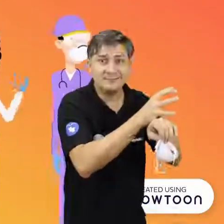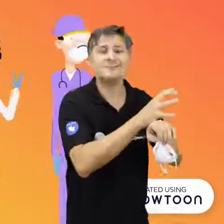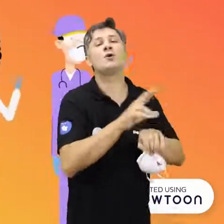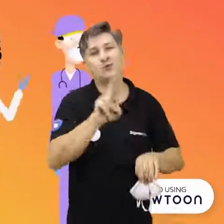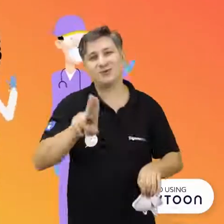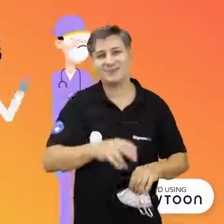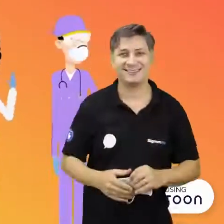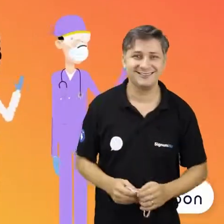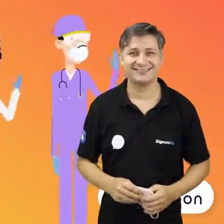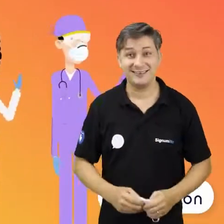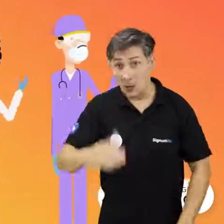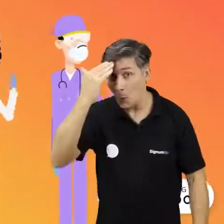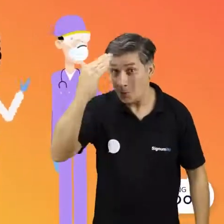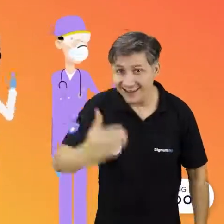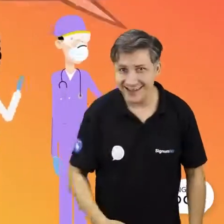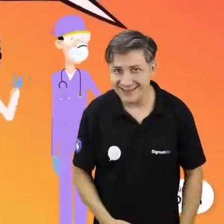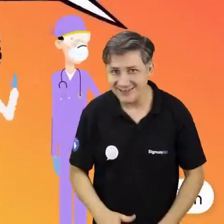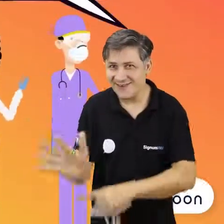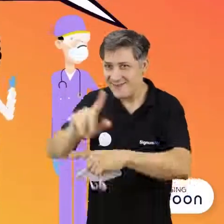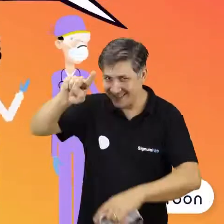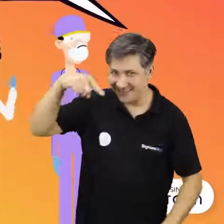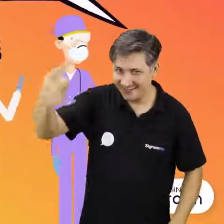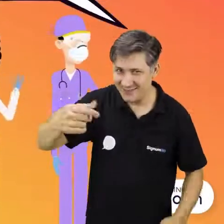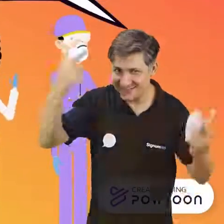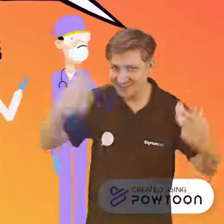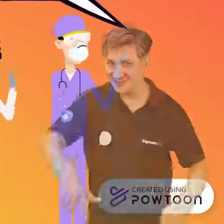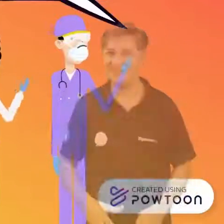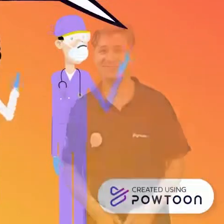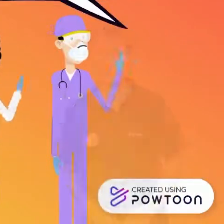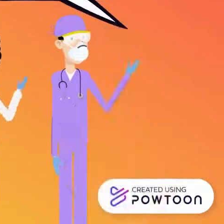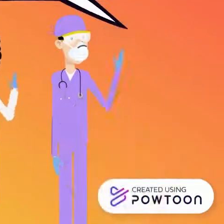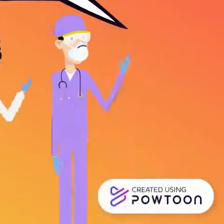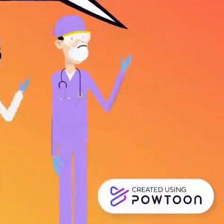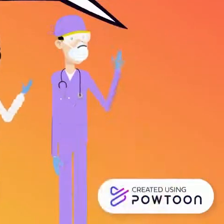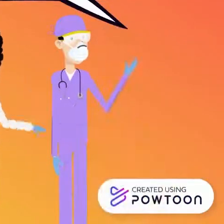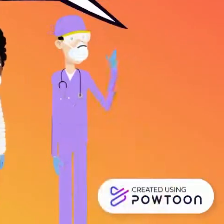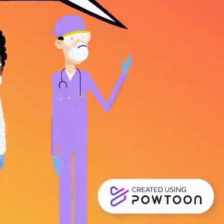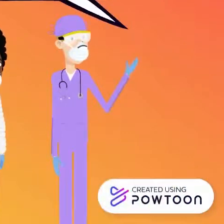Obrigado! Nos vemos no próximo vídeo.